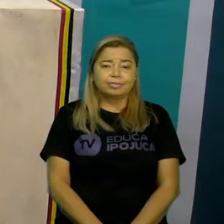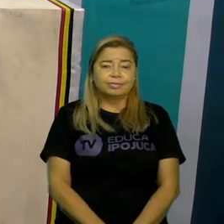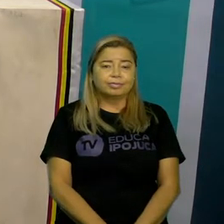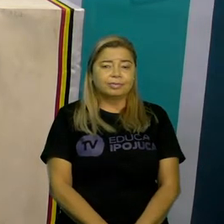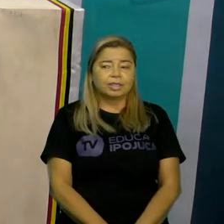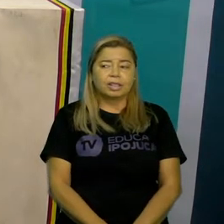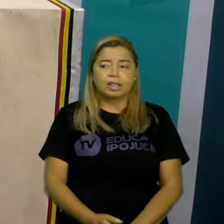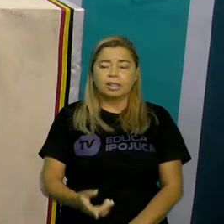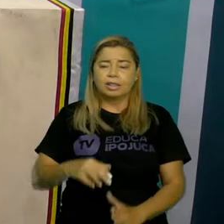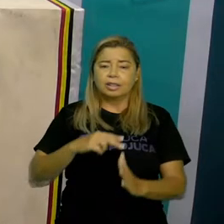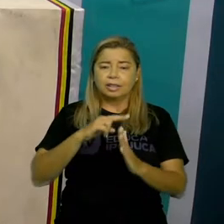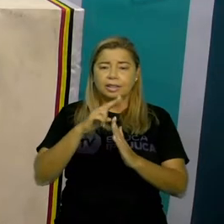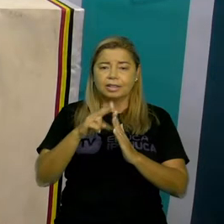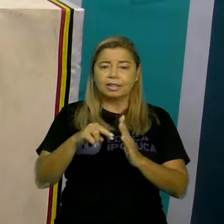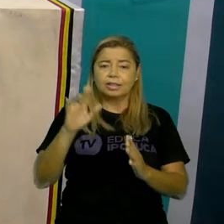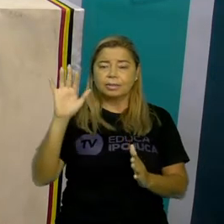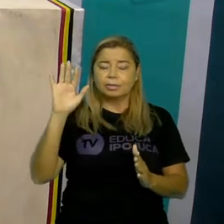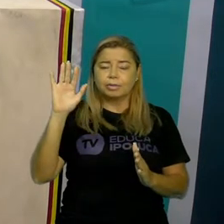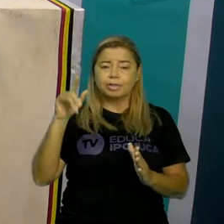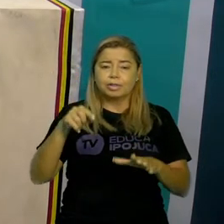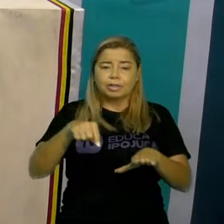os pezinhos,